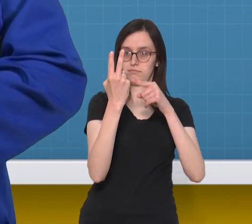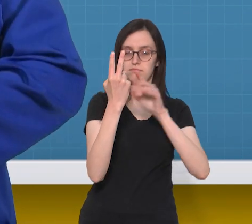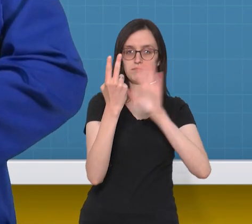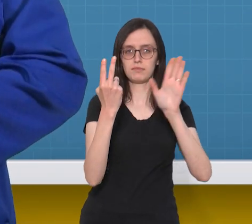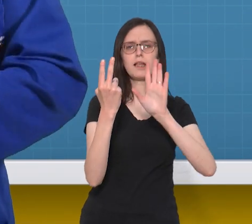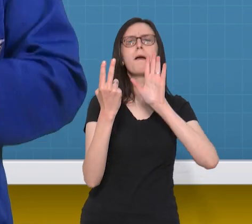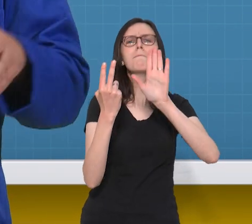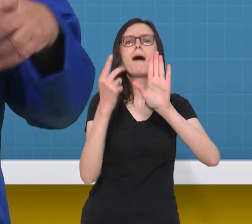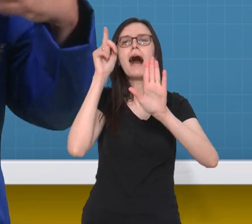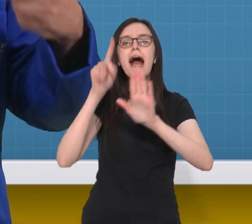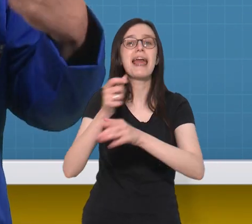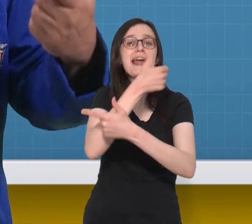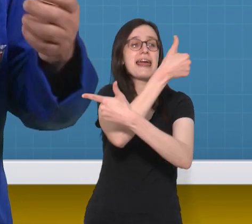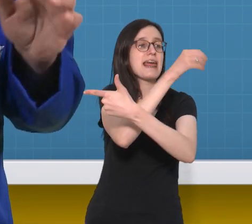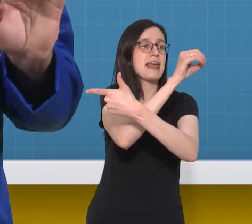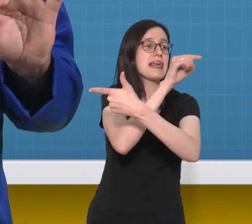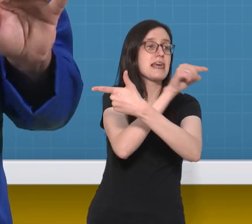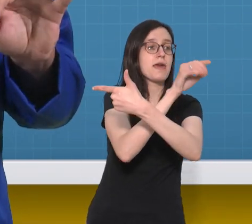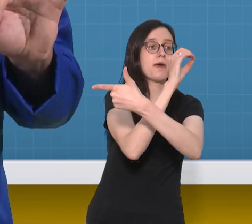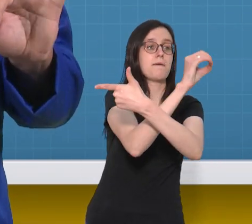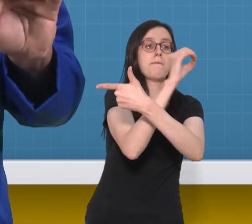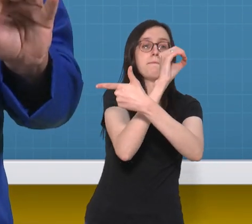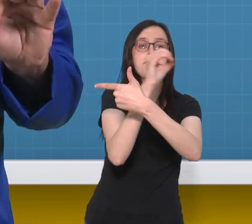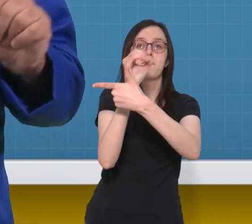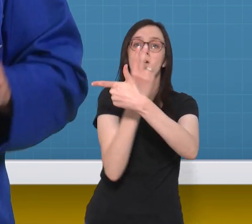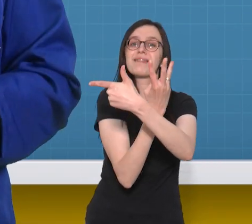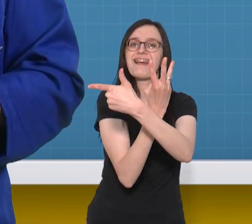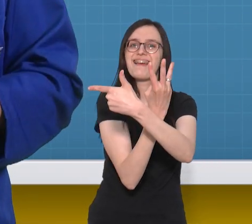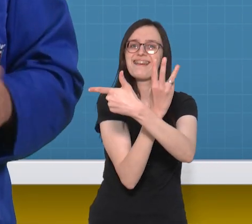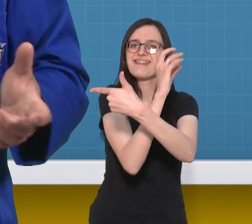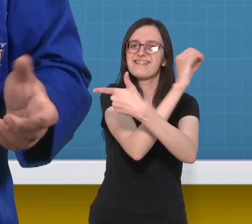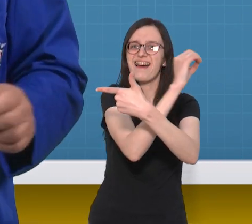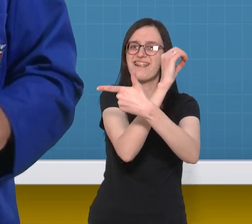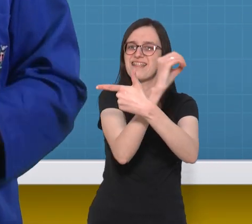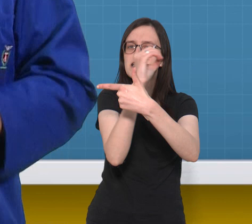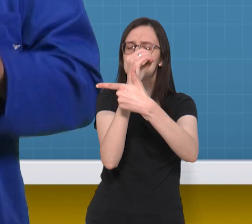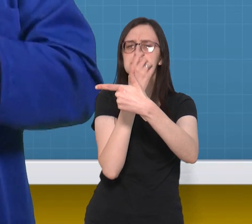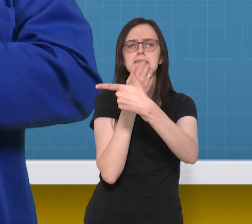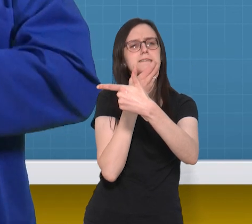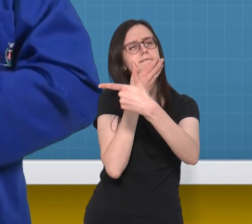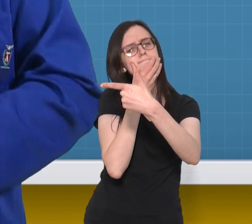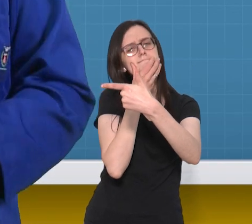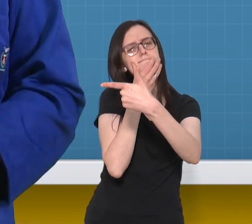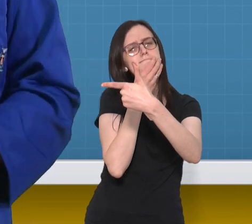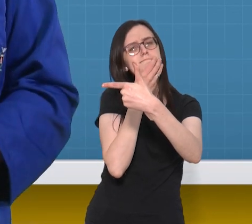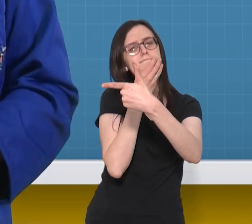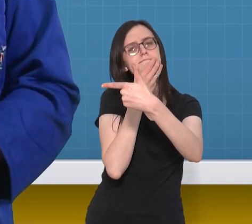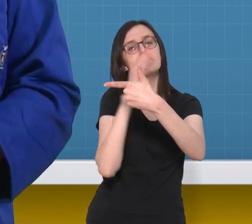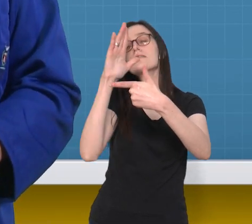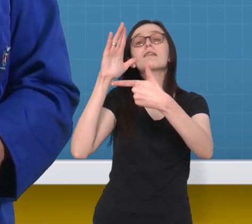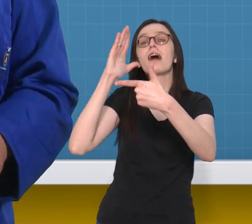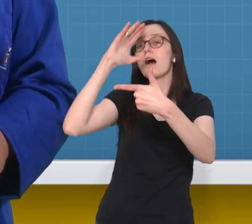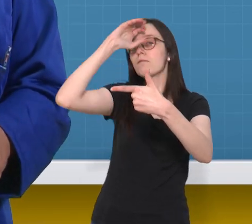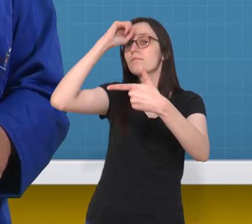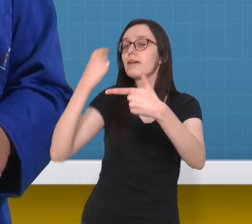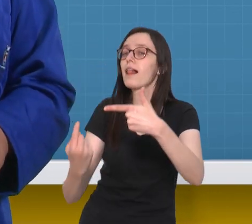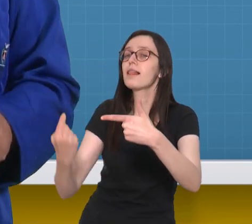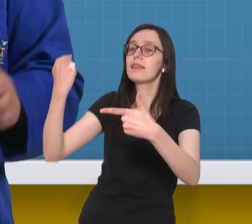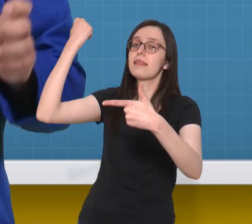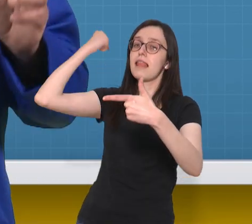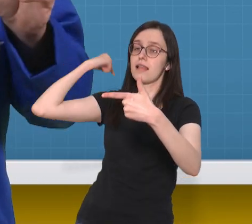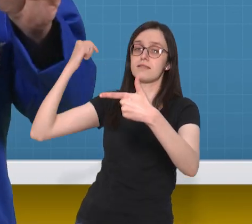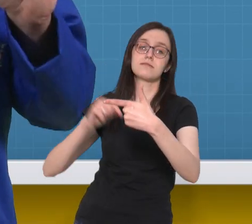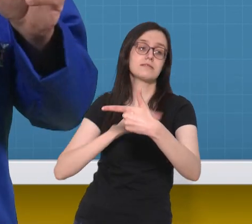o momento. Só que é 10 mil, eu tenho 3 zeros lá na chave. Nós sabemos, nós aprendemos isso lá